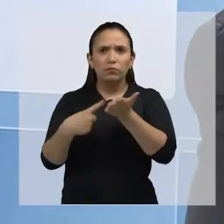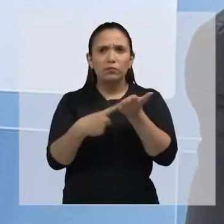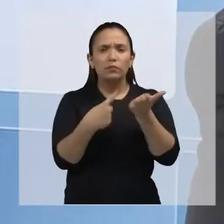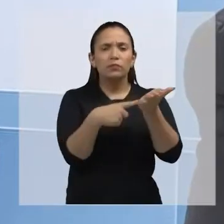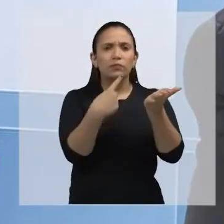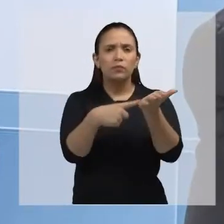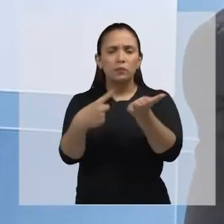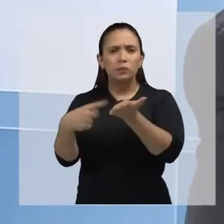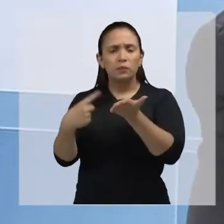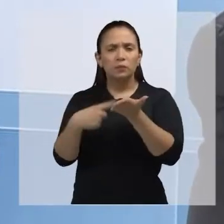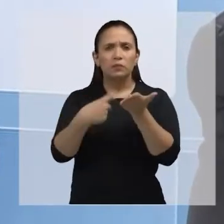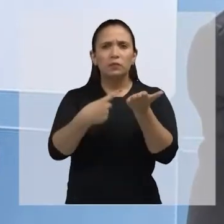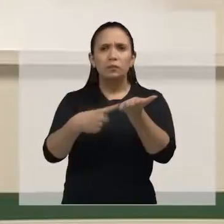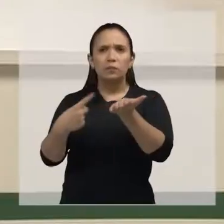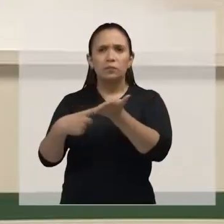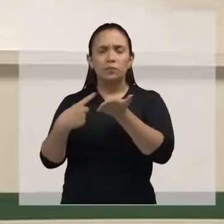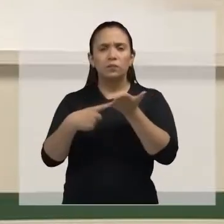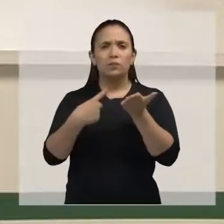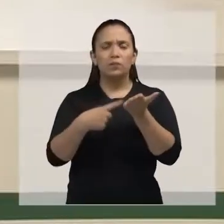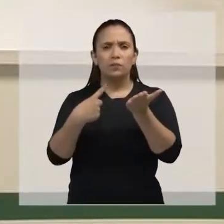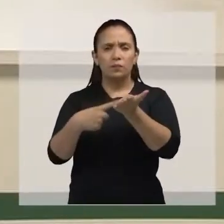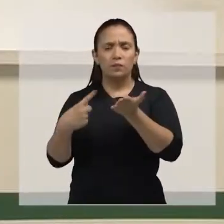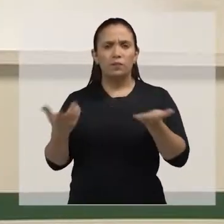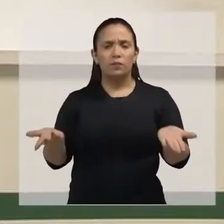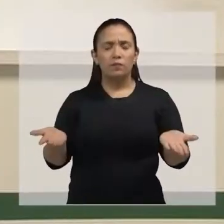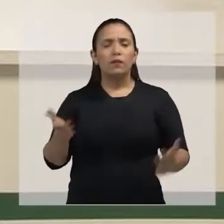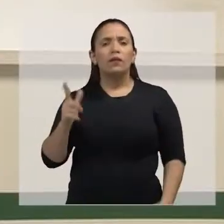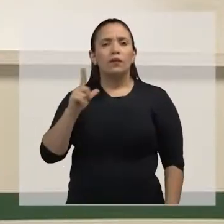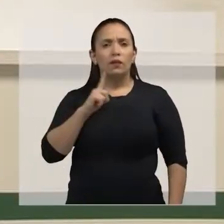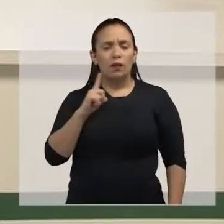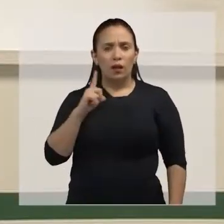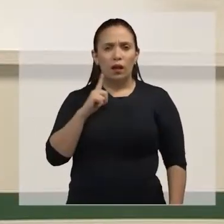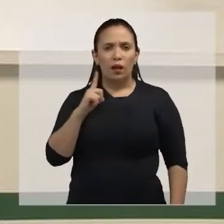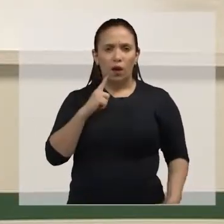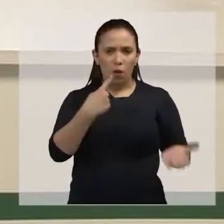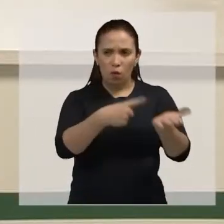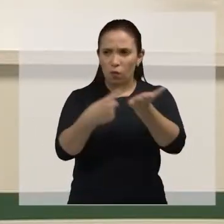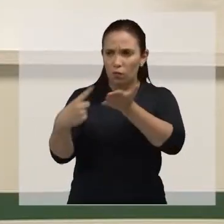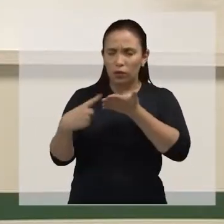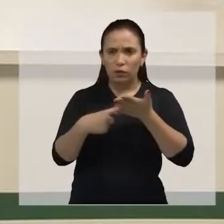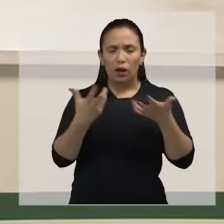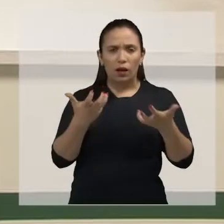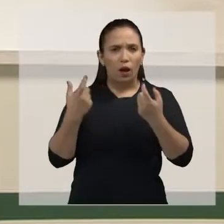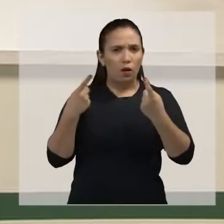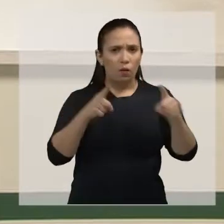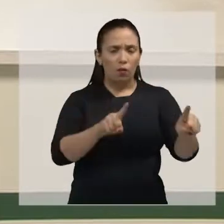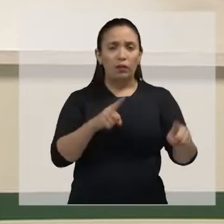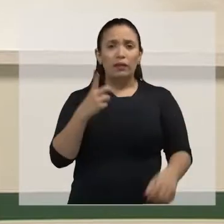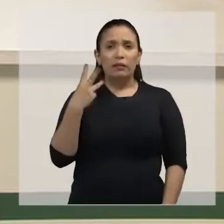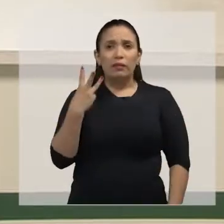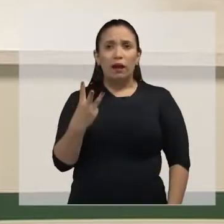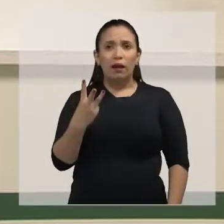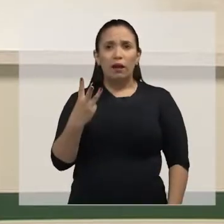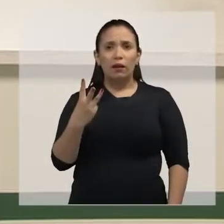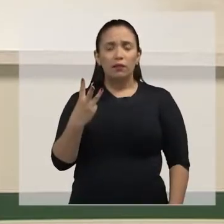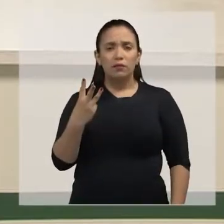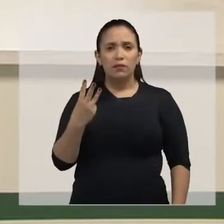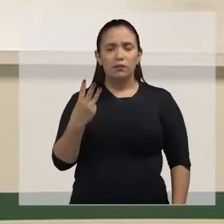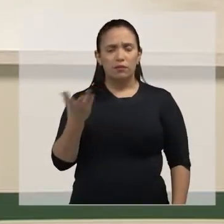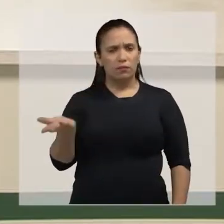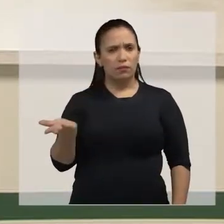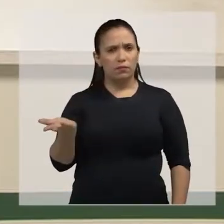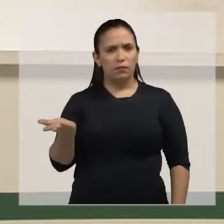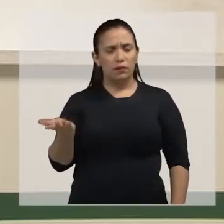Que depois também... Não, de inventar tudo isso. Toda a conspiração. Toda a conspiração. Para depois 3 desembarcadores do vamos fazer